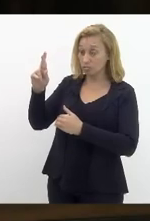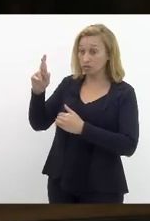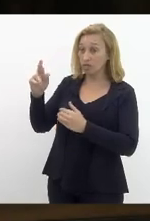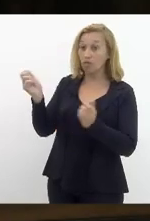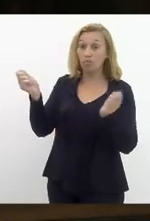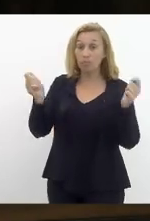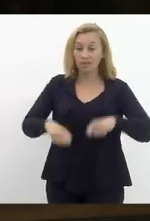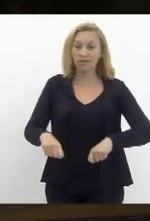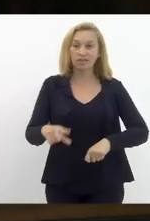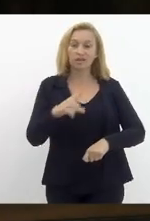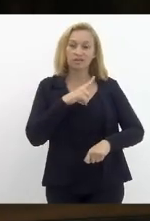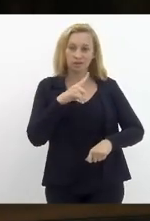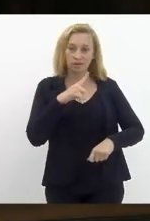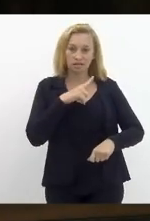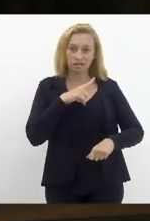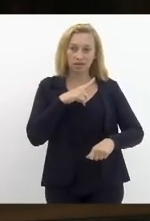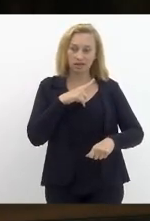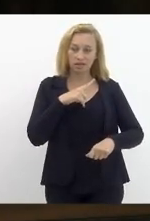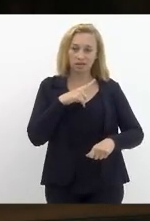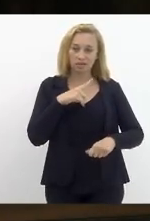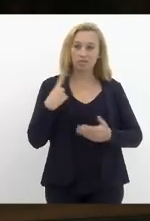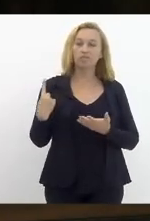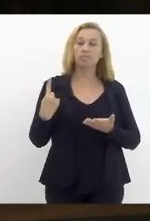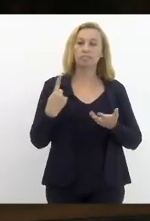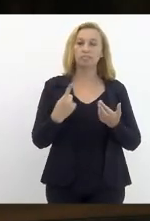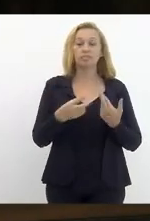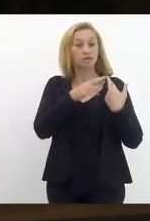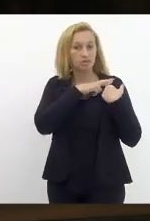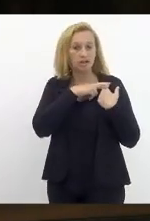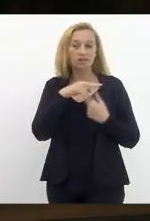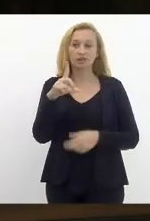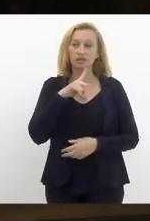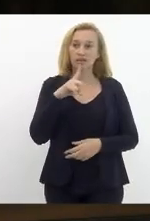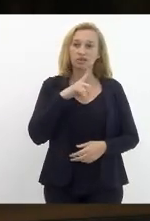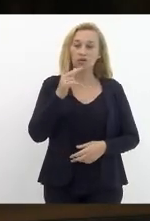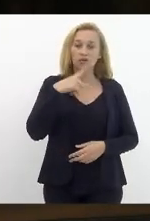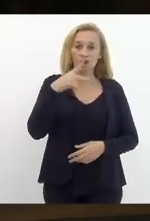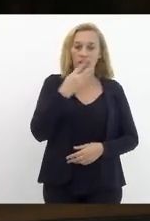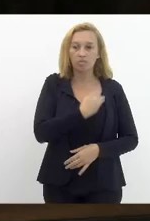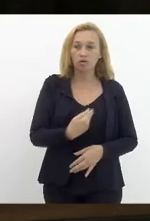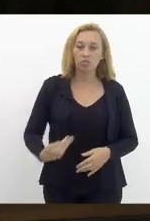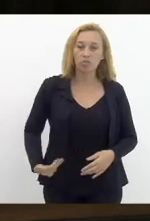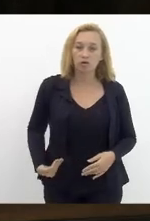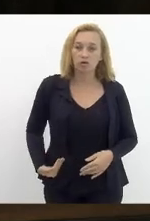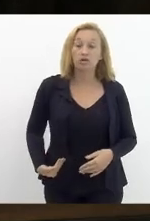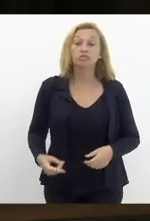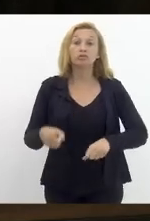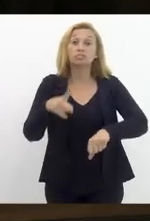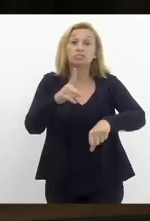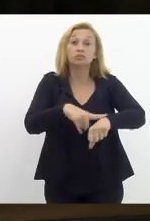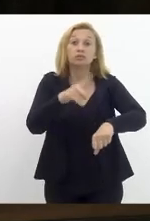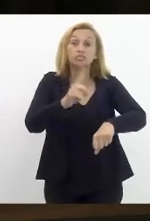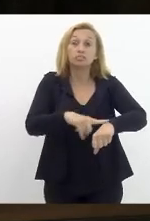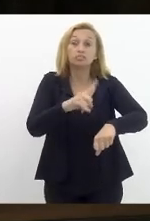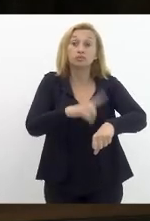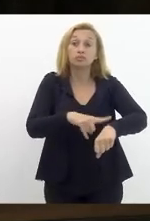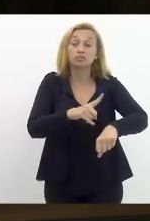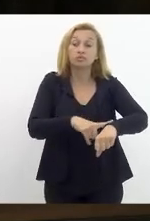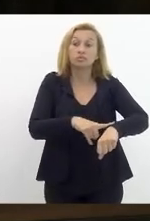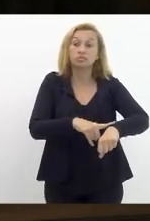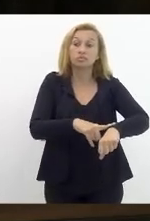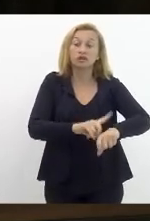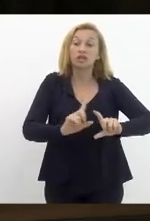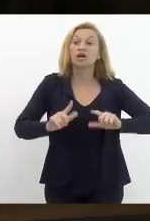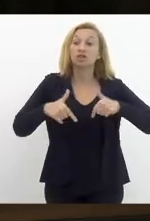tem altura política para assumir. É dizer ao governador que está na hora de fazer o